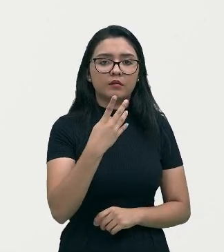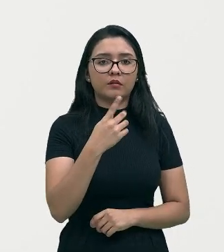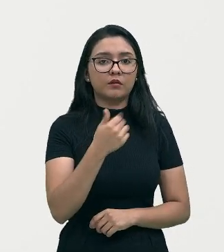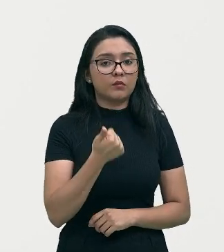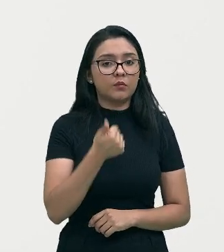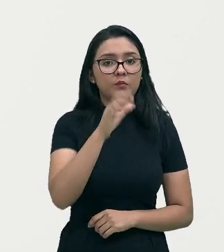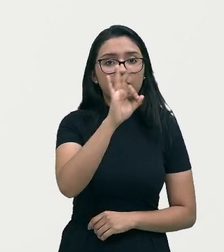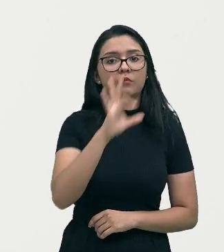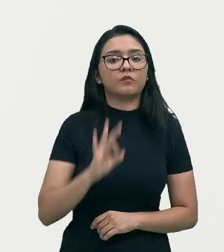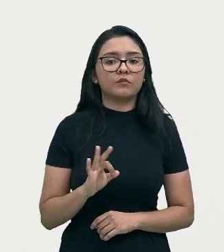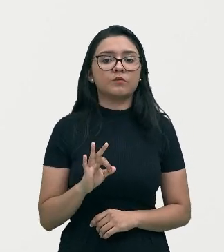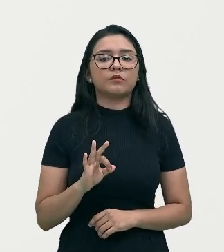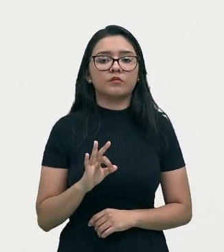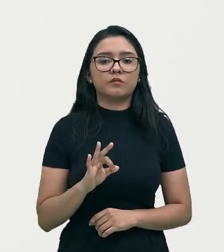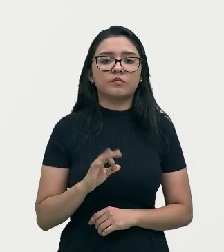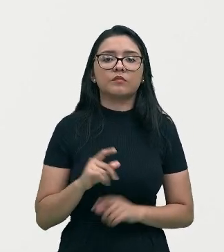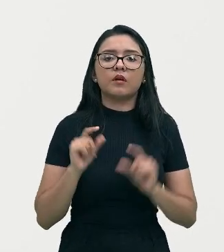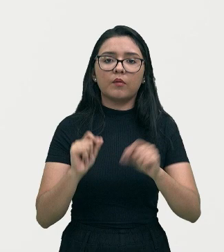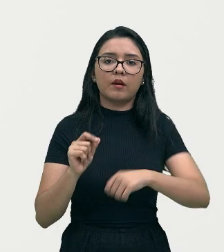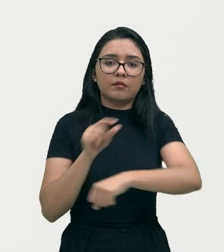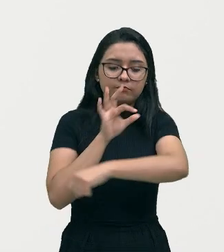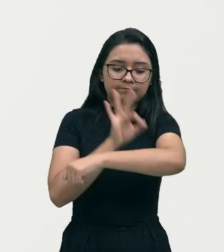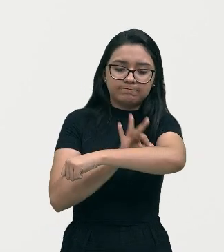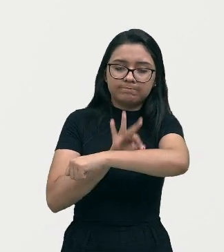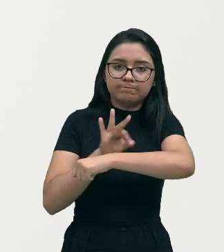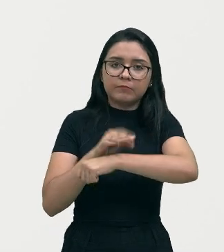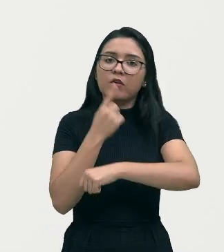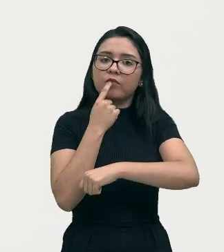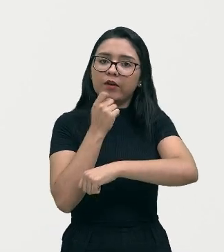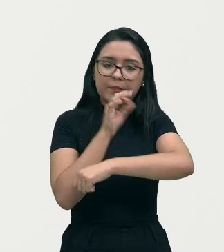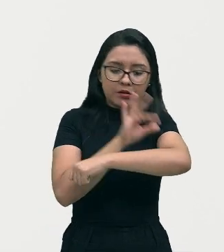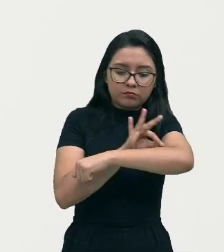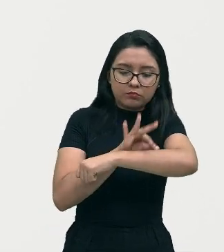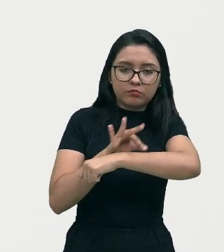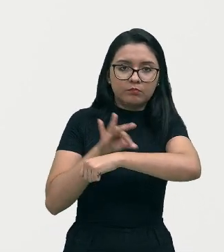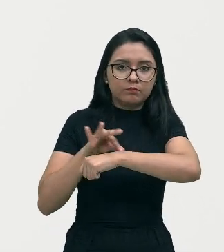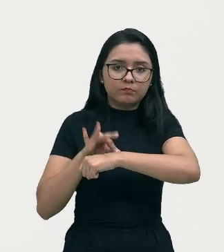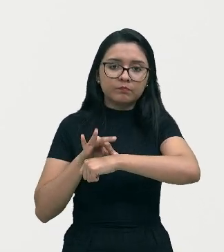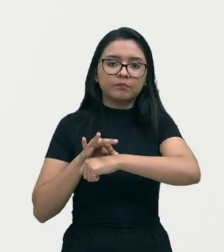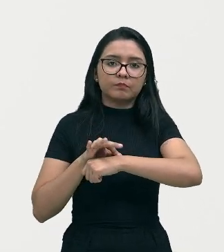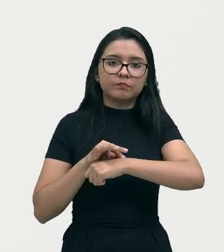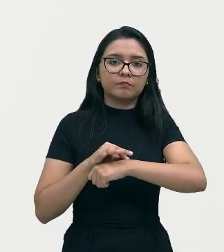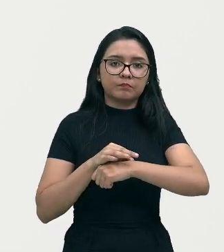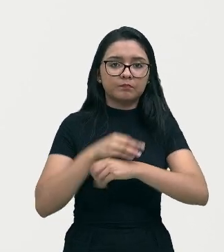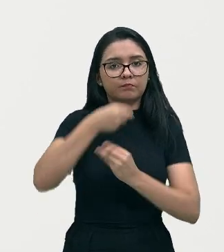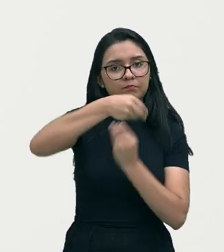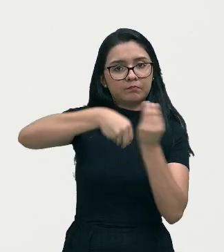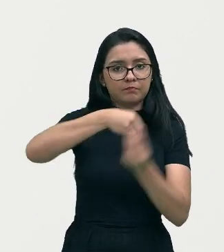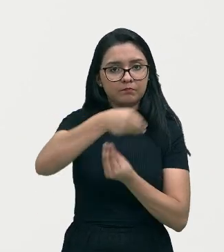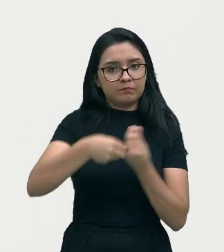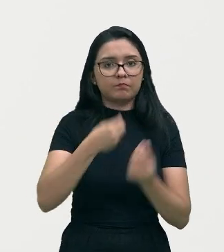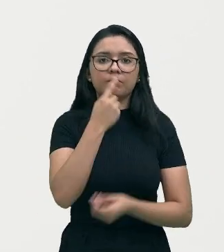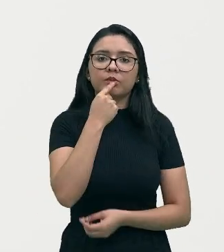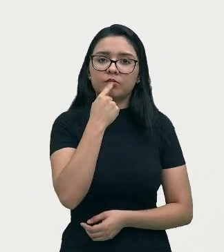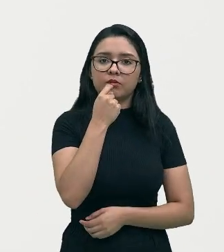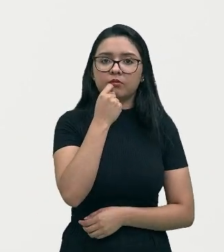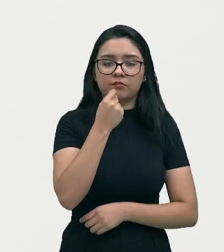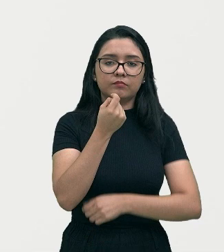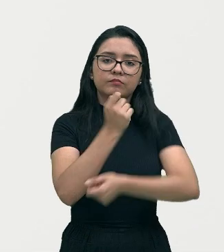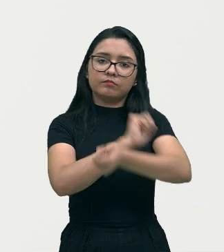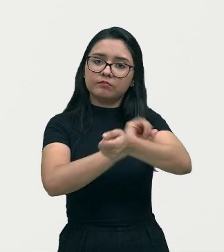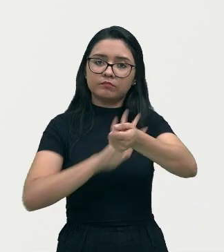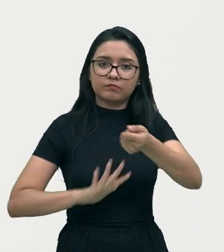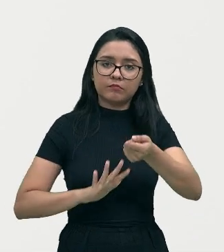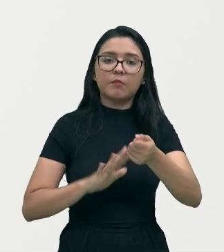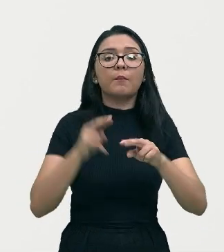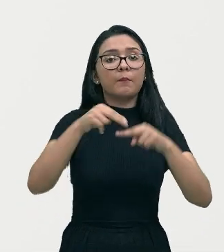que são cerca ali de 41%, né, ali da composição do sangue. Então, são eles que conferem a cor